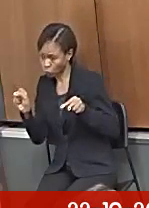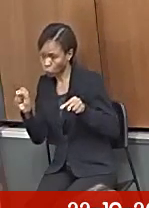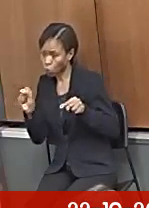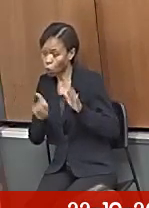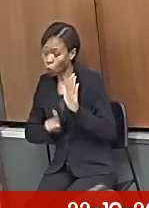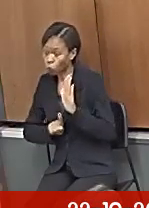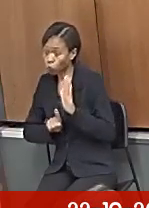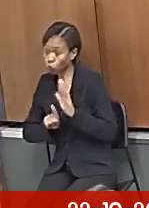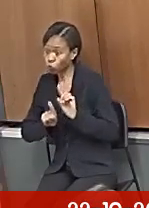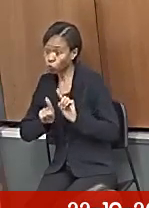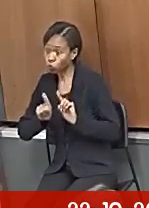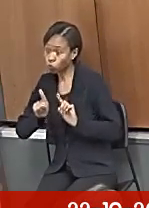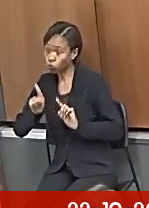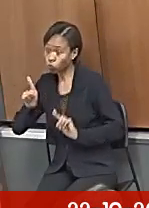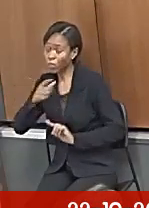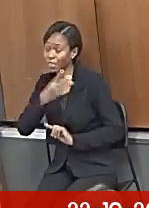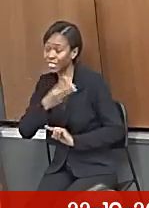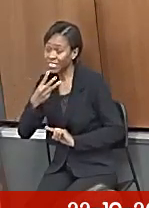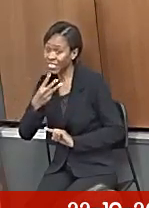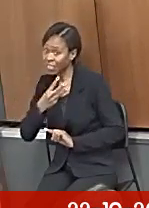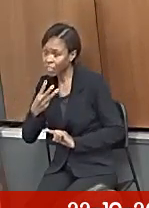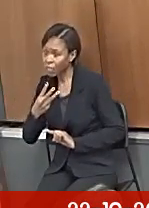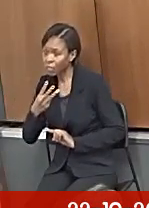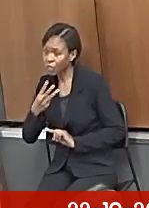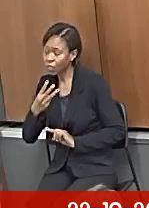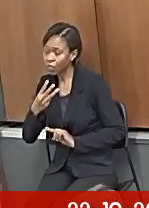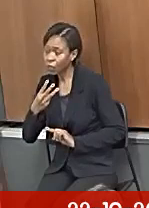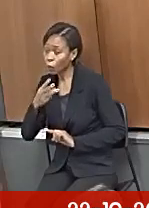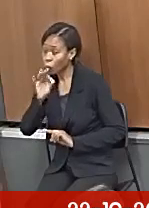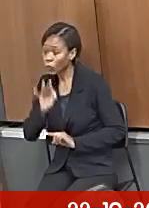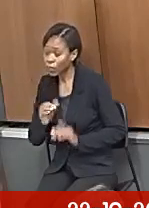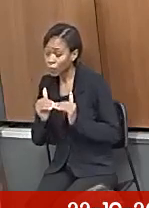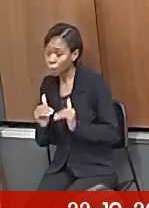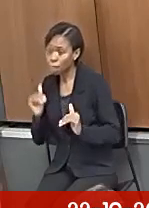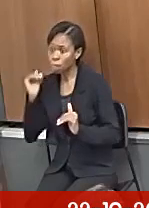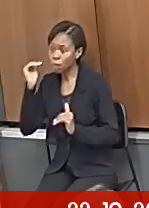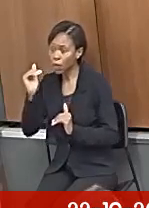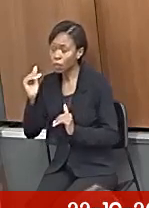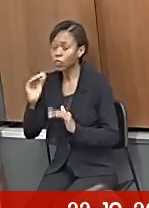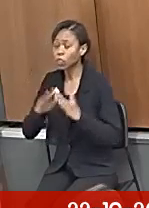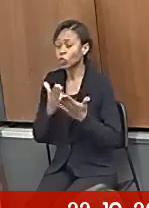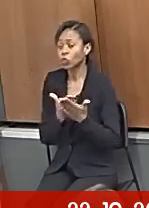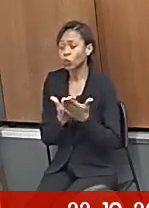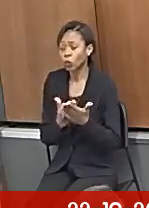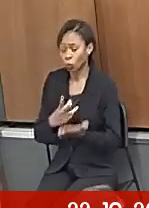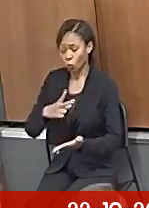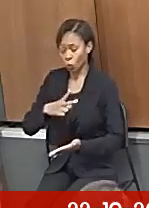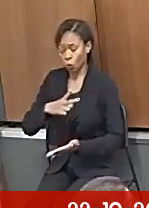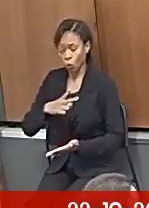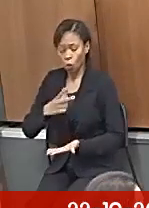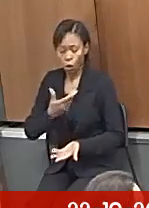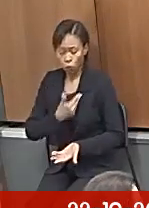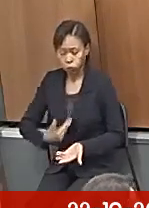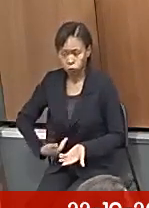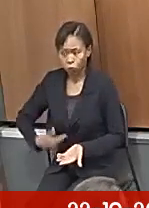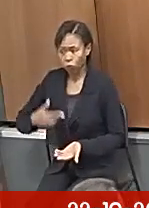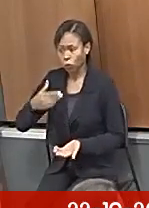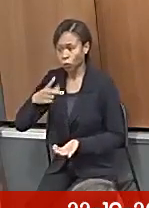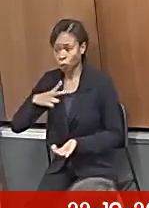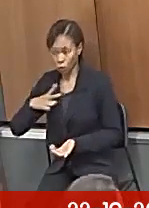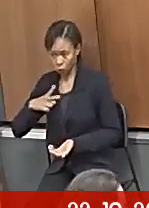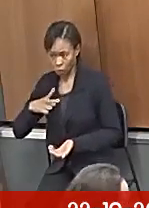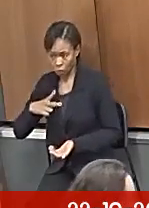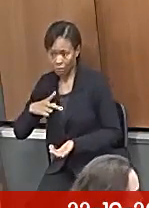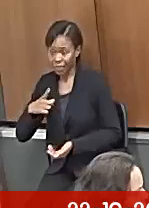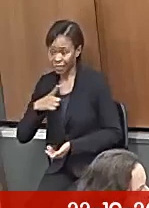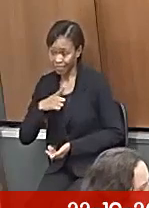33,2% de atendimento nas escolas públicas e privadas com alunos que apresentam alguma necessidade especial.